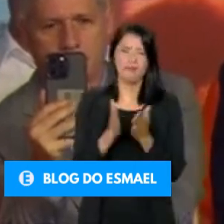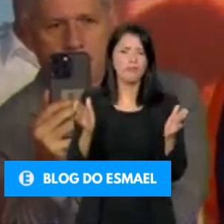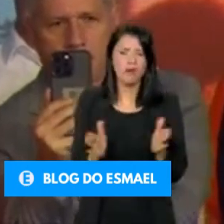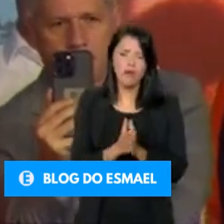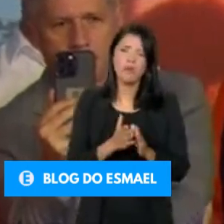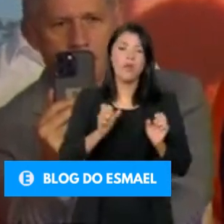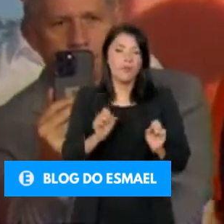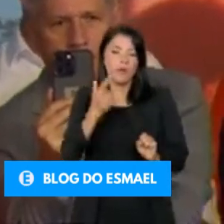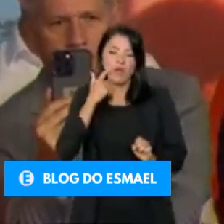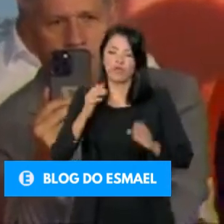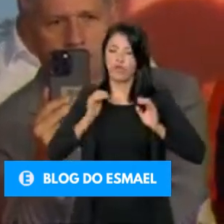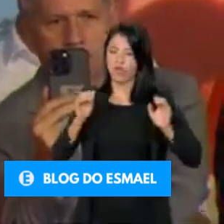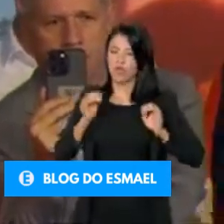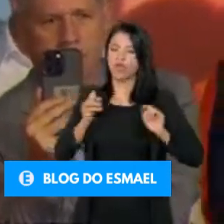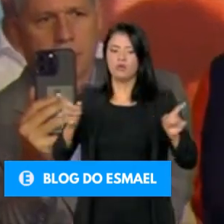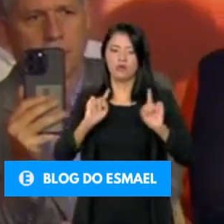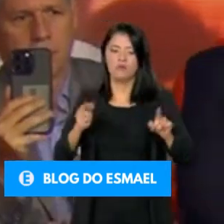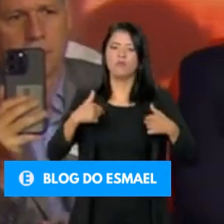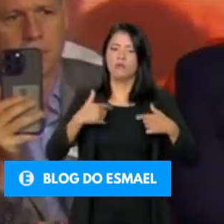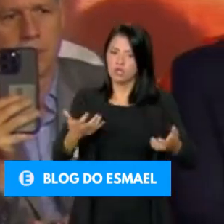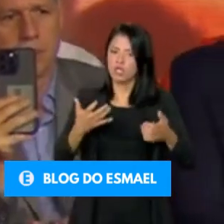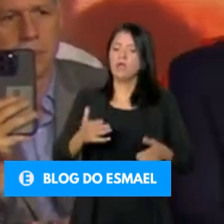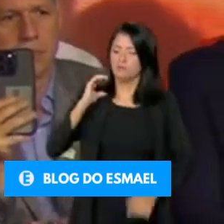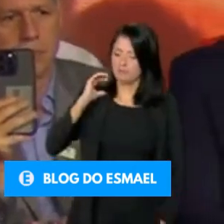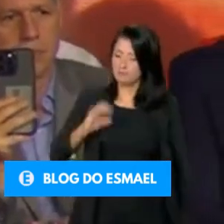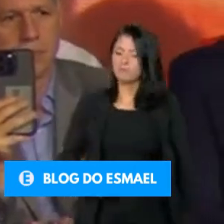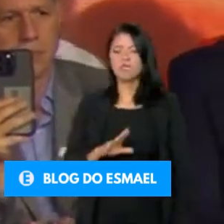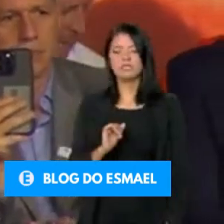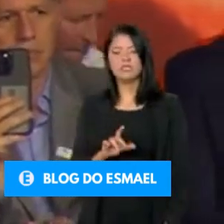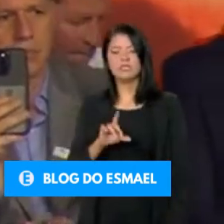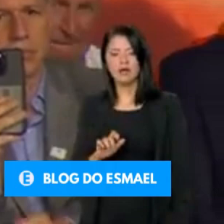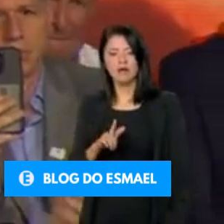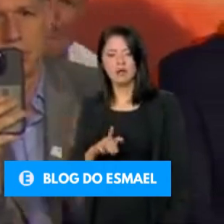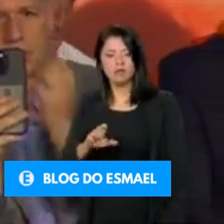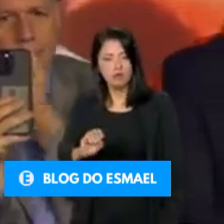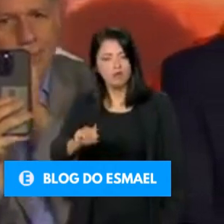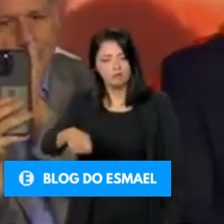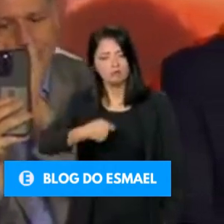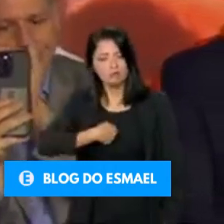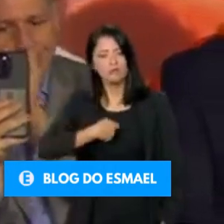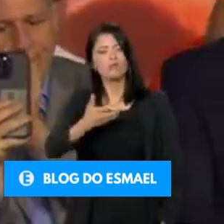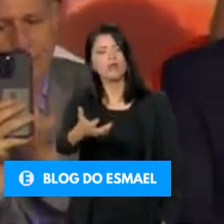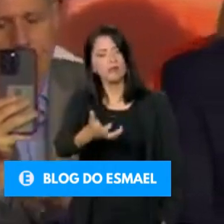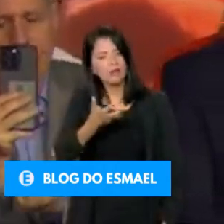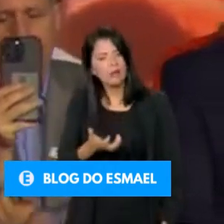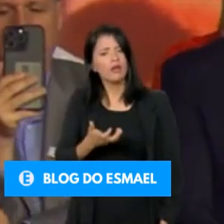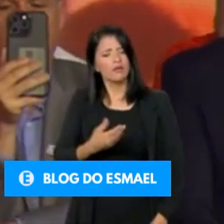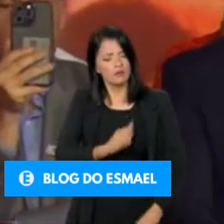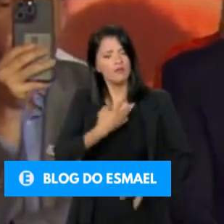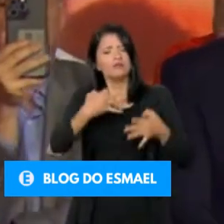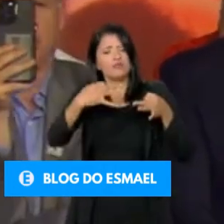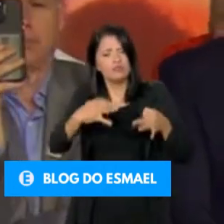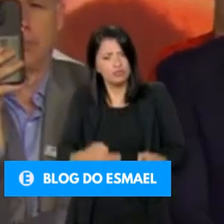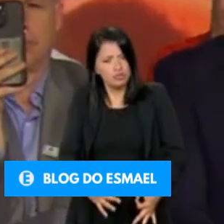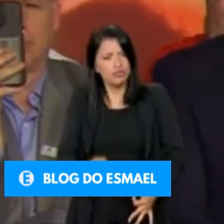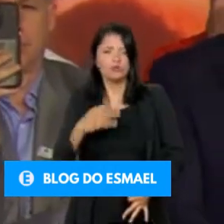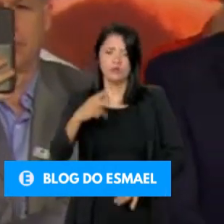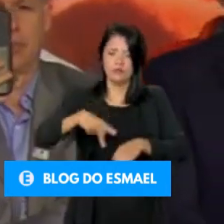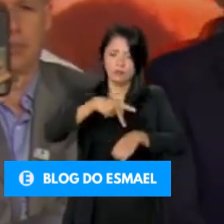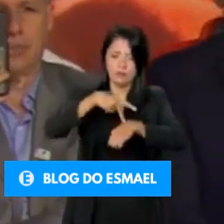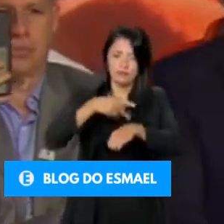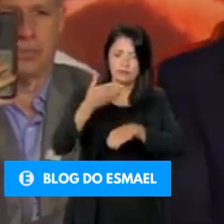gente pode não ser rico, mas a gente quer ser cidadão. A gente quer viver com dignidade. E esse